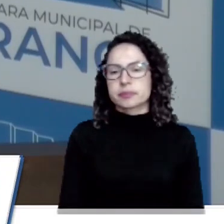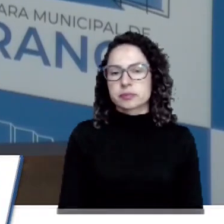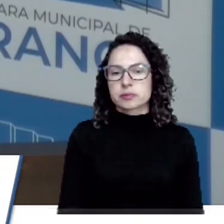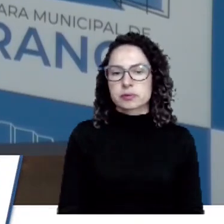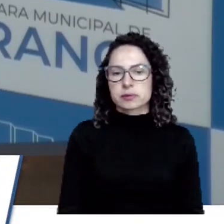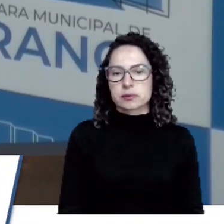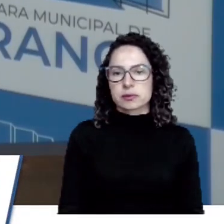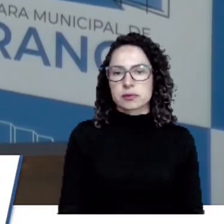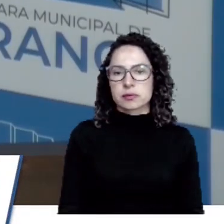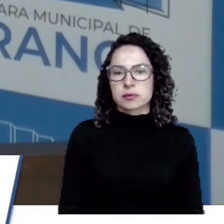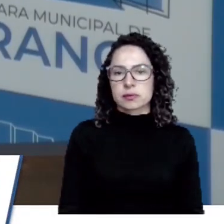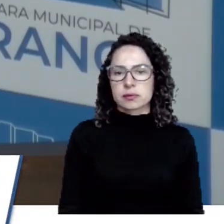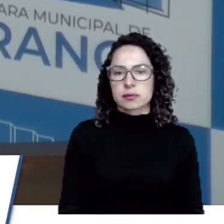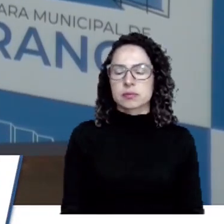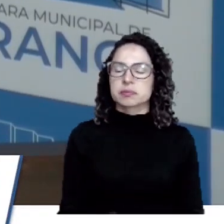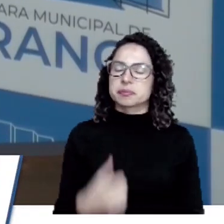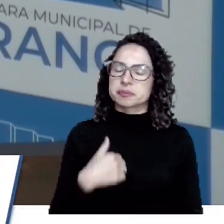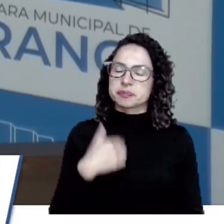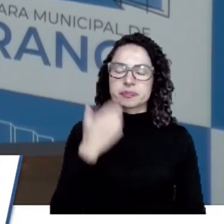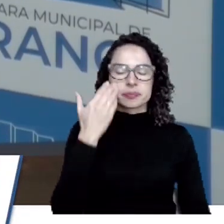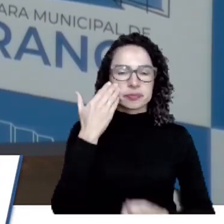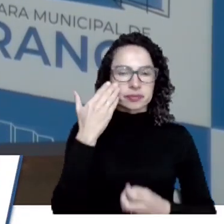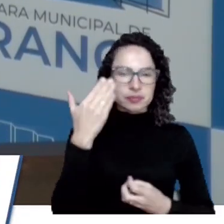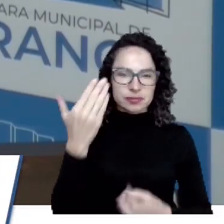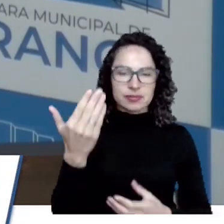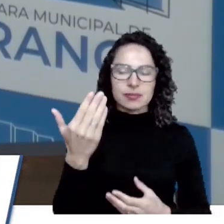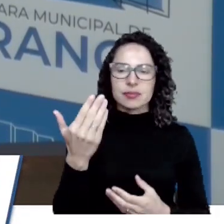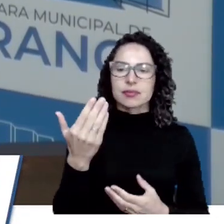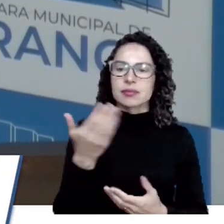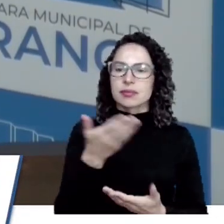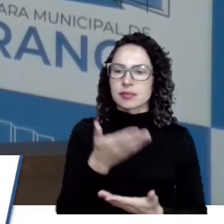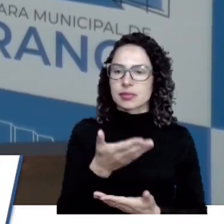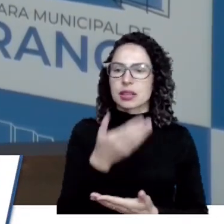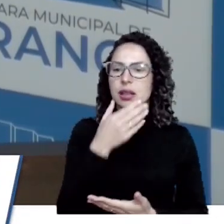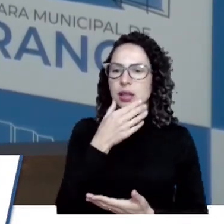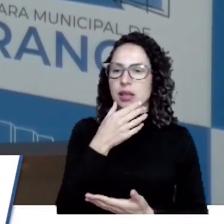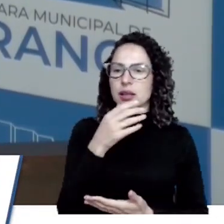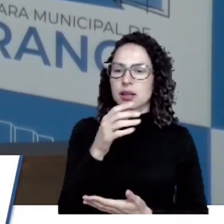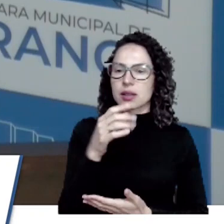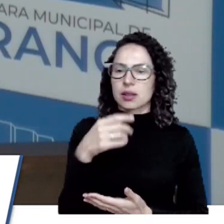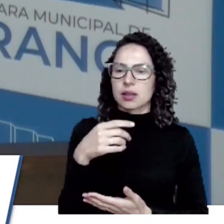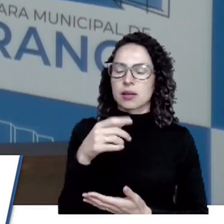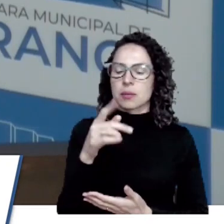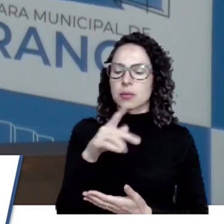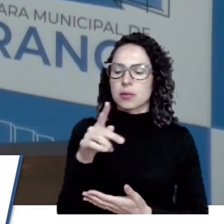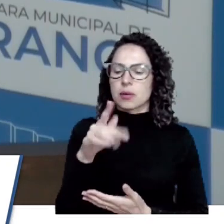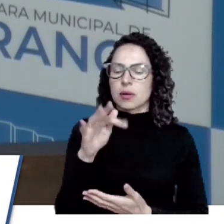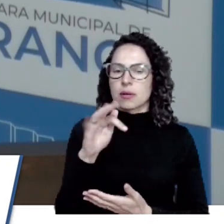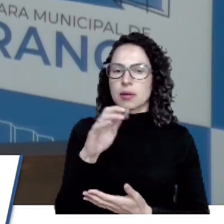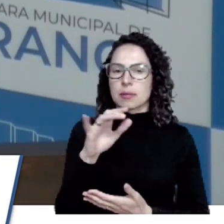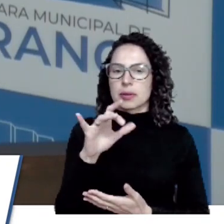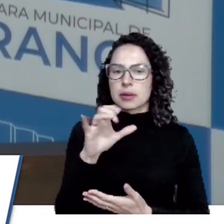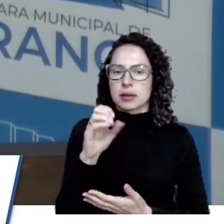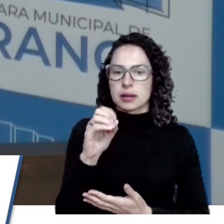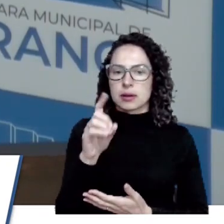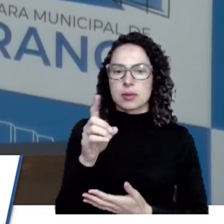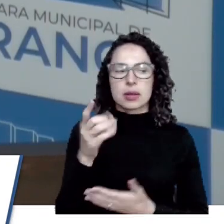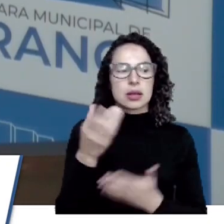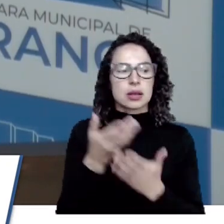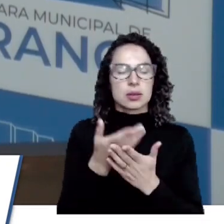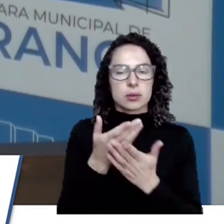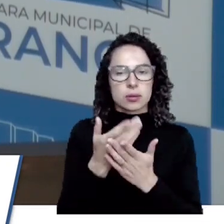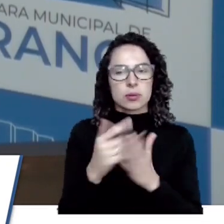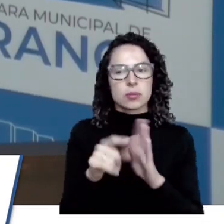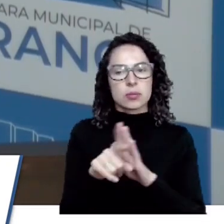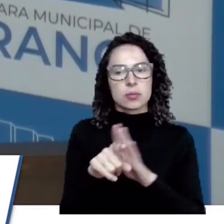Queria agradecer a presença aqui do Dr. Fabrício por trazer esse estudo e